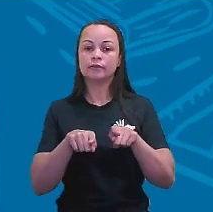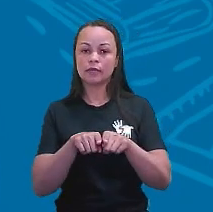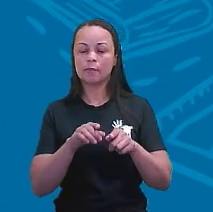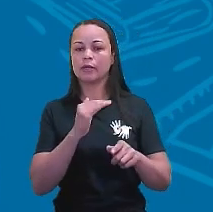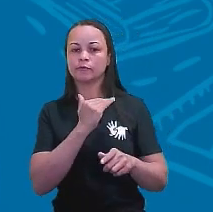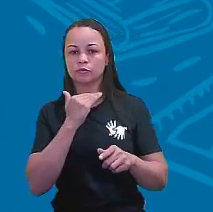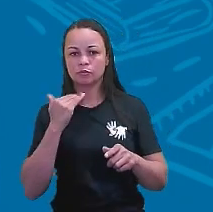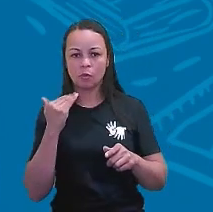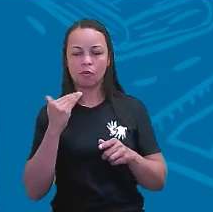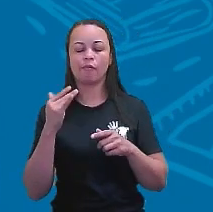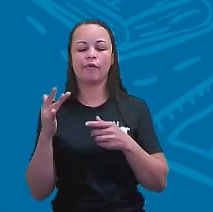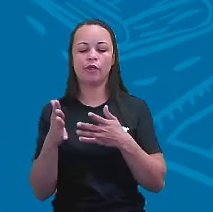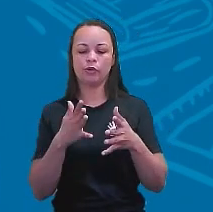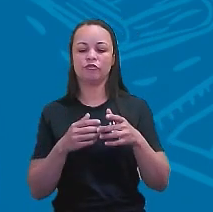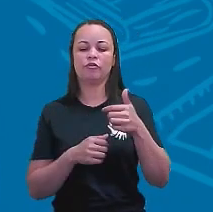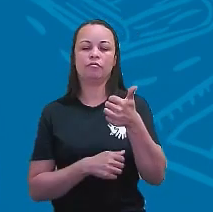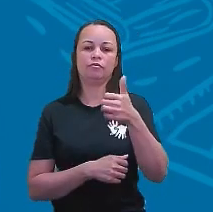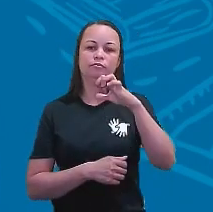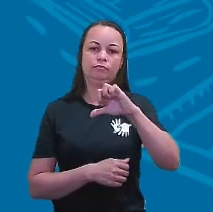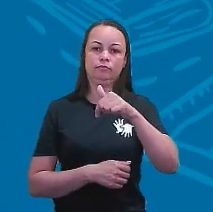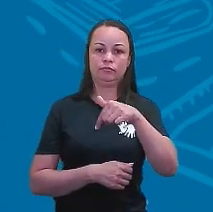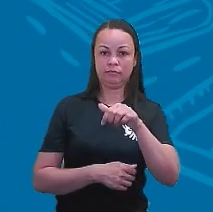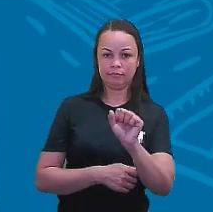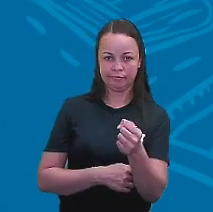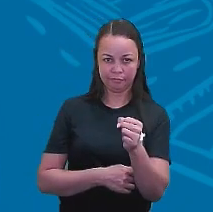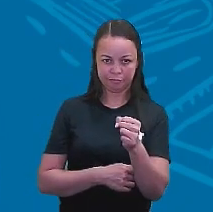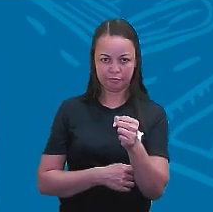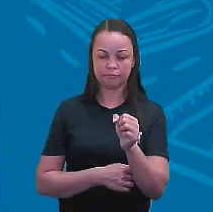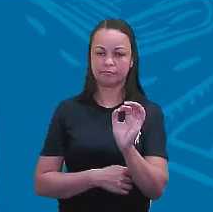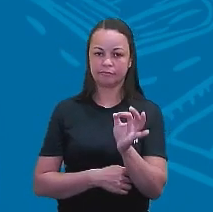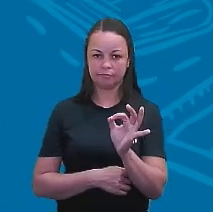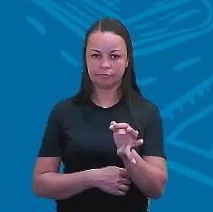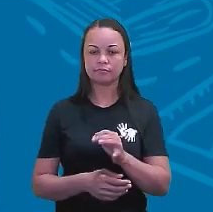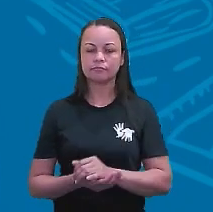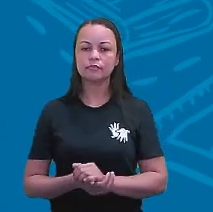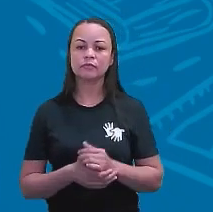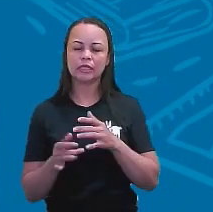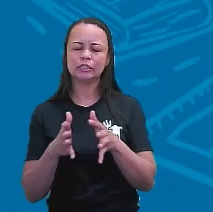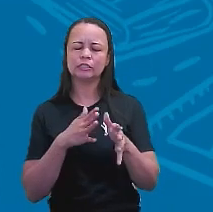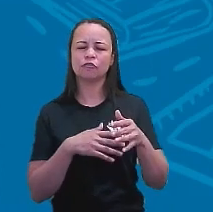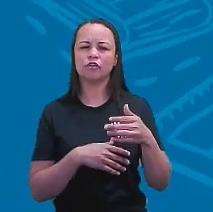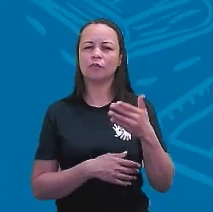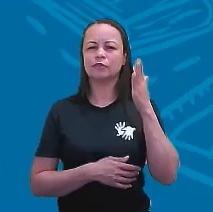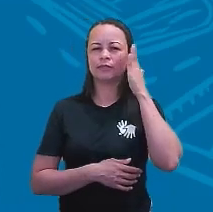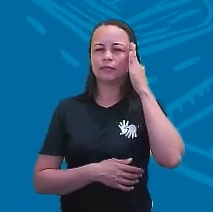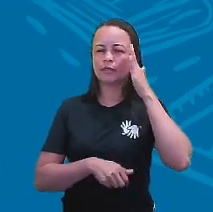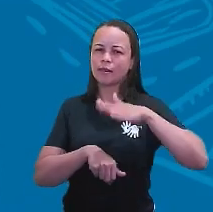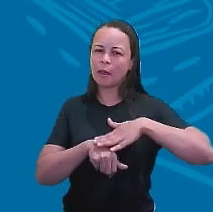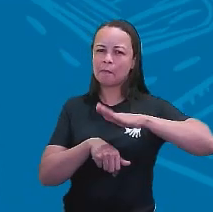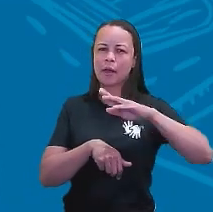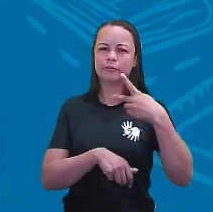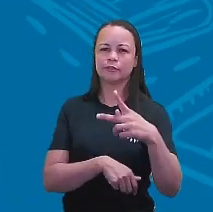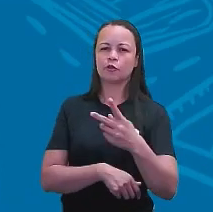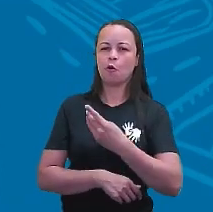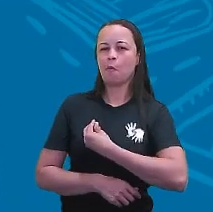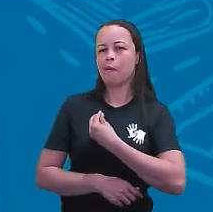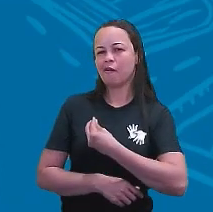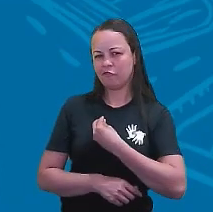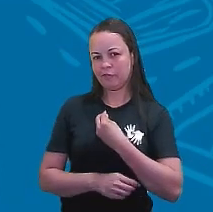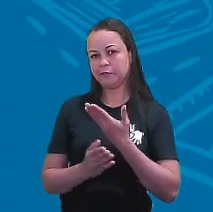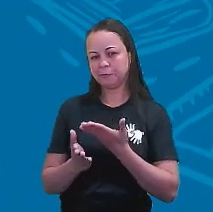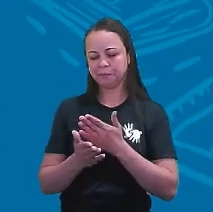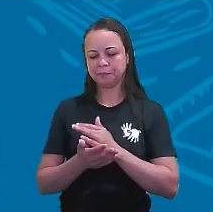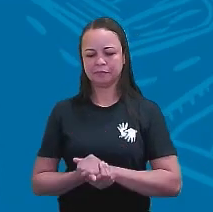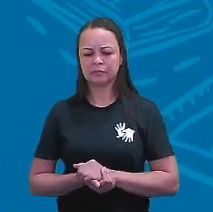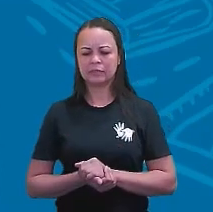foi em 1978, certo? Então vamos saber mais um pouquinho sobre a vida desse grande homem. Então, quem